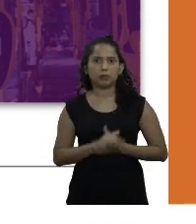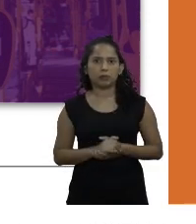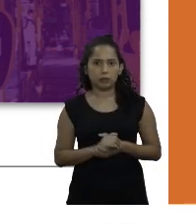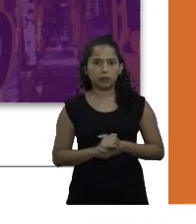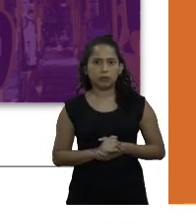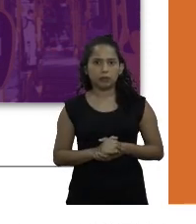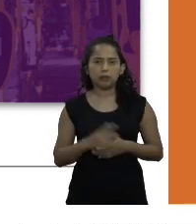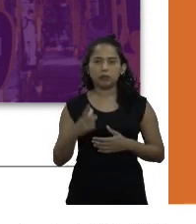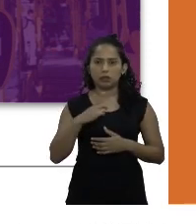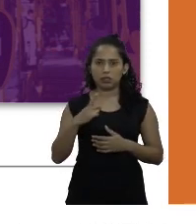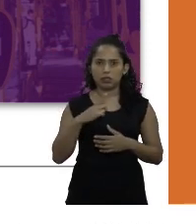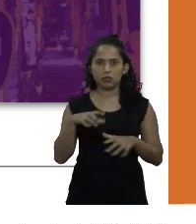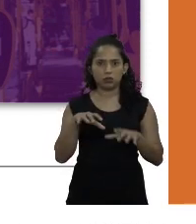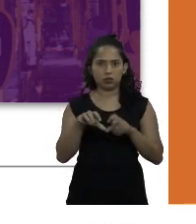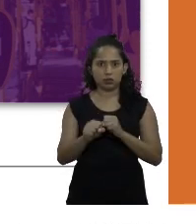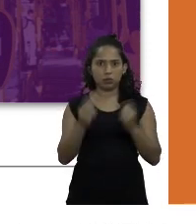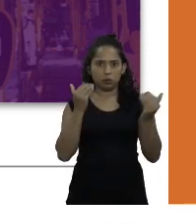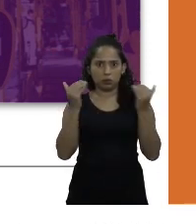minha formação em psicologia,